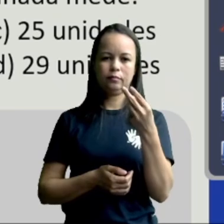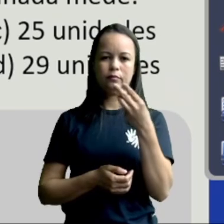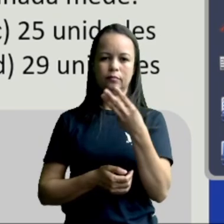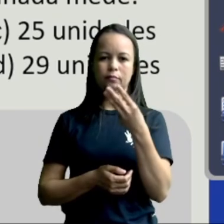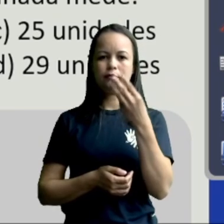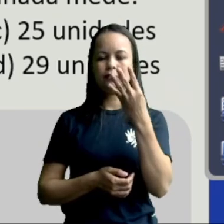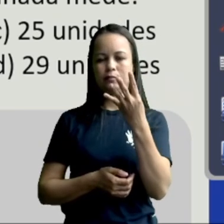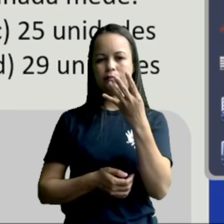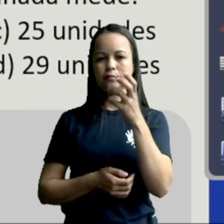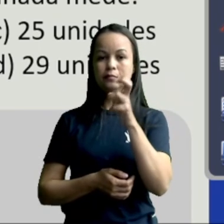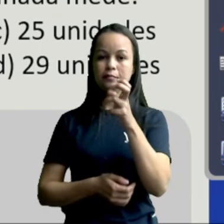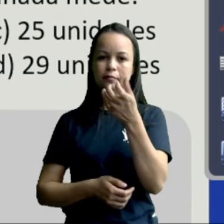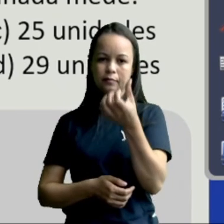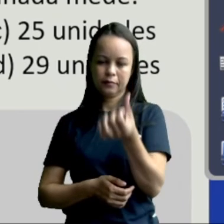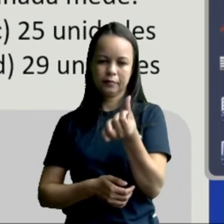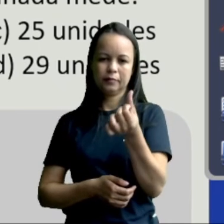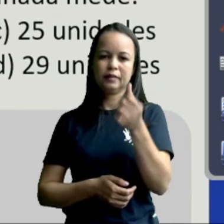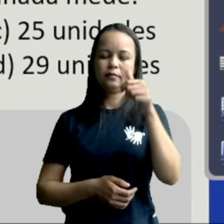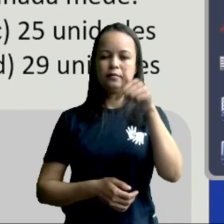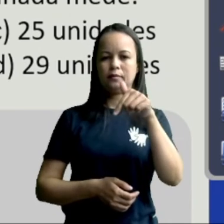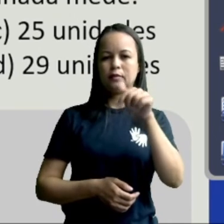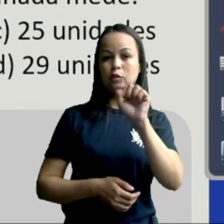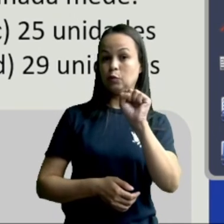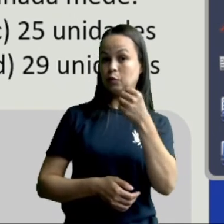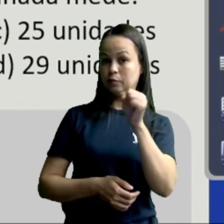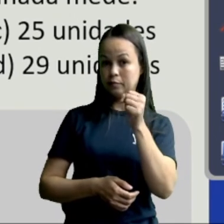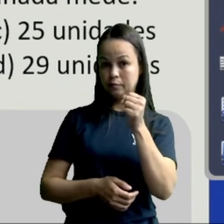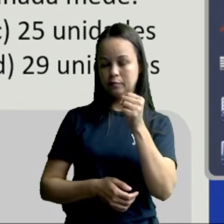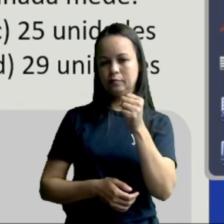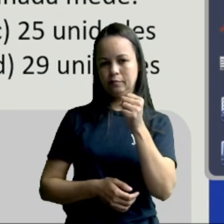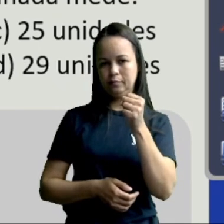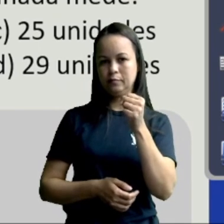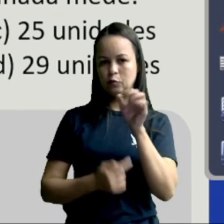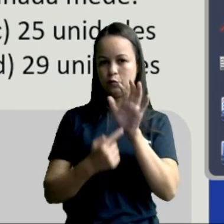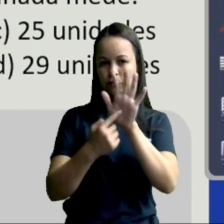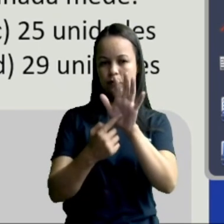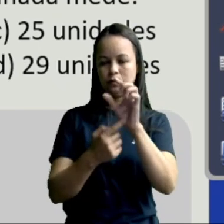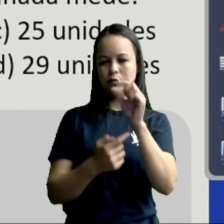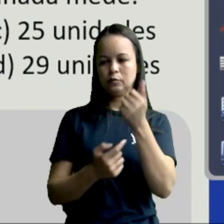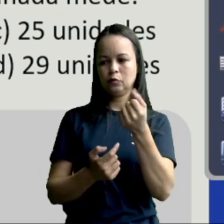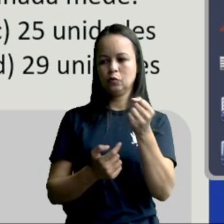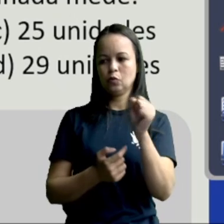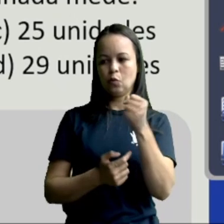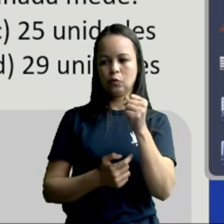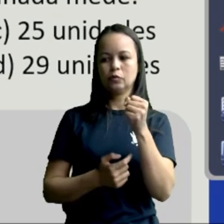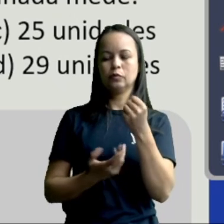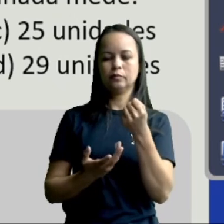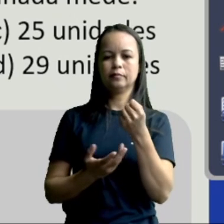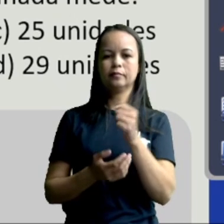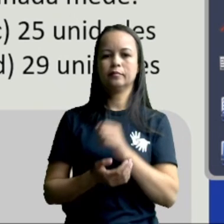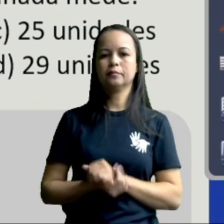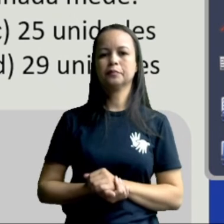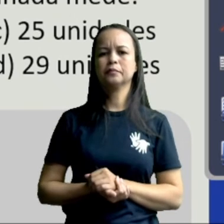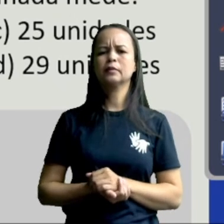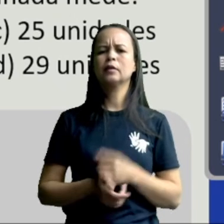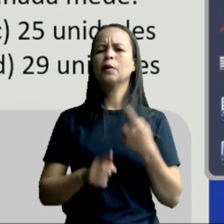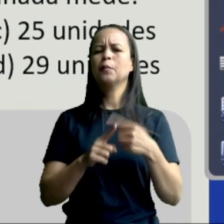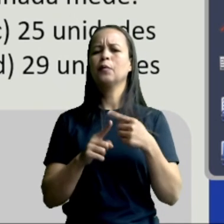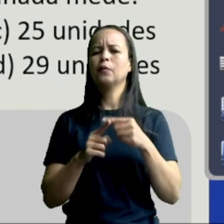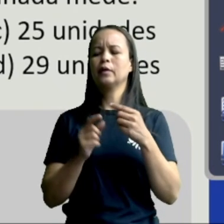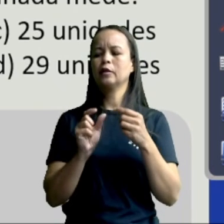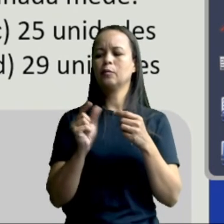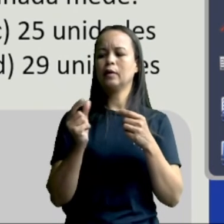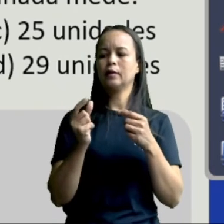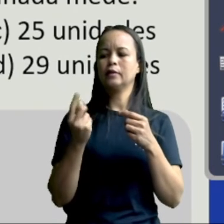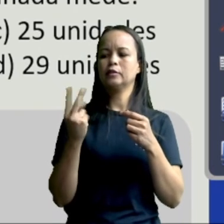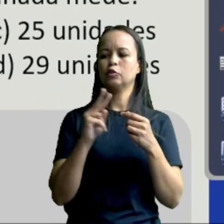4, 5, 6, 7, 8 até aqui. 8 quadradinhos, já temos 8 unidades de área. Por que eu não marquei